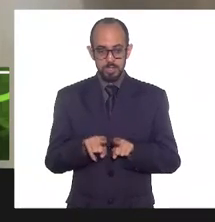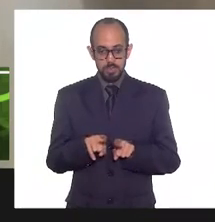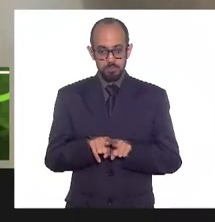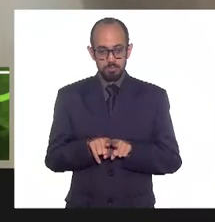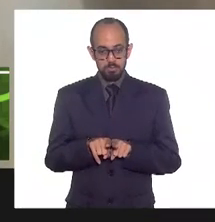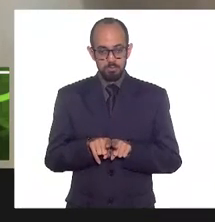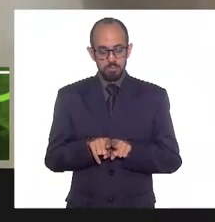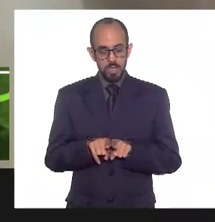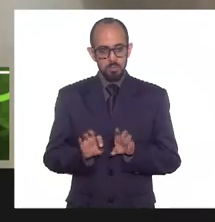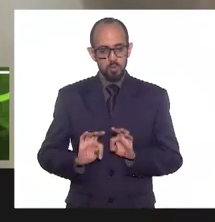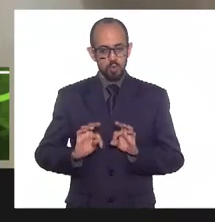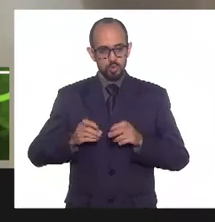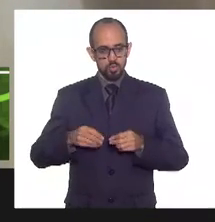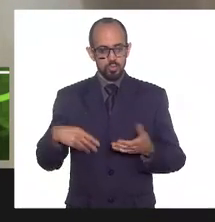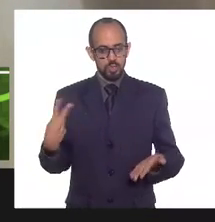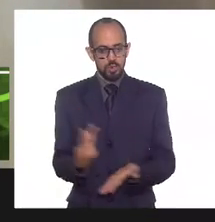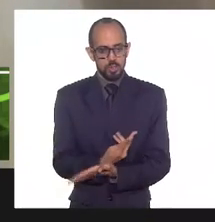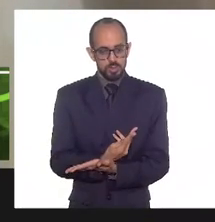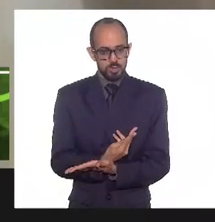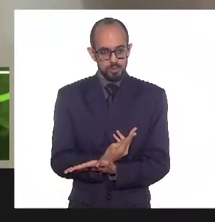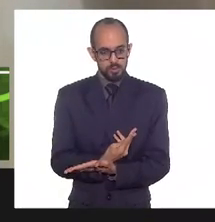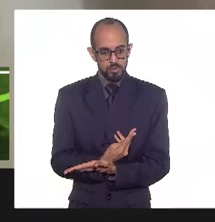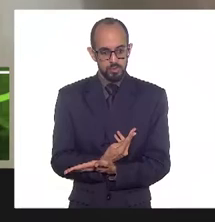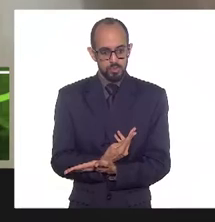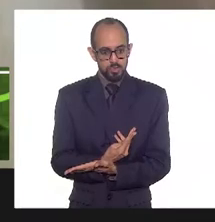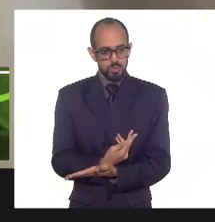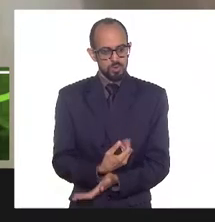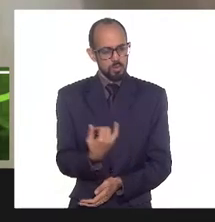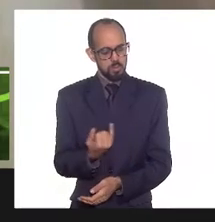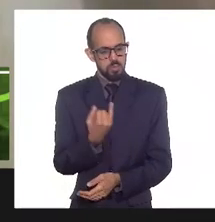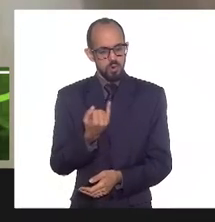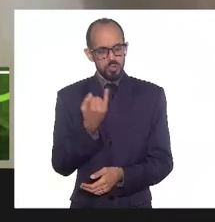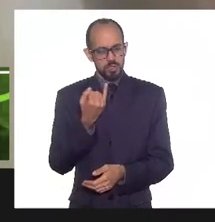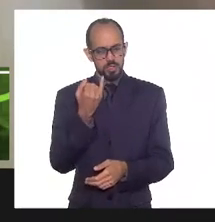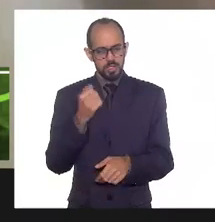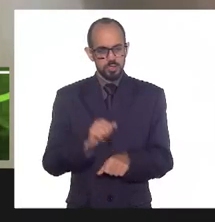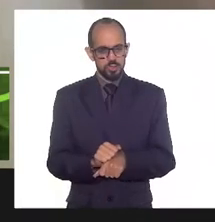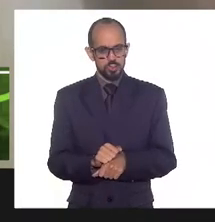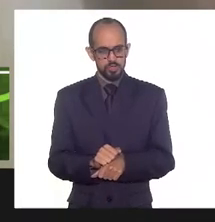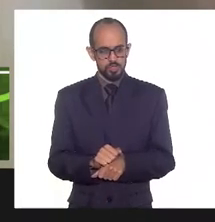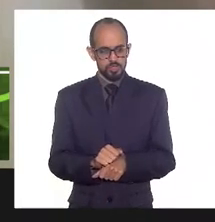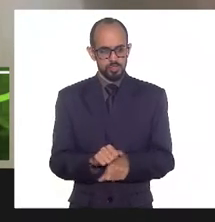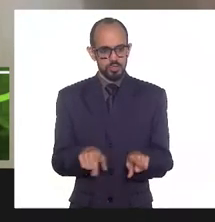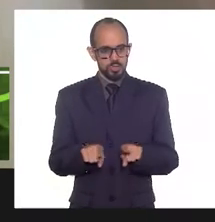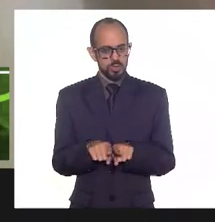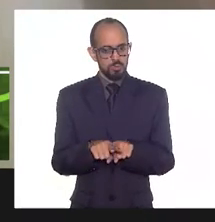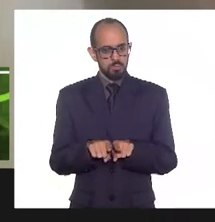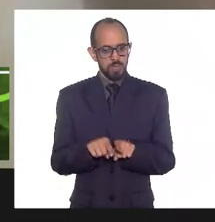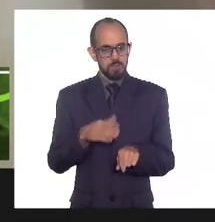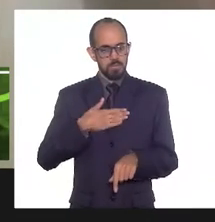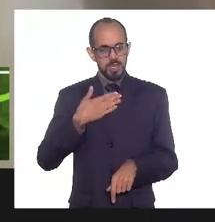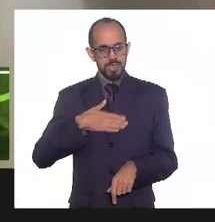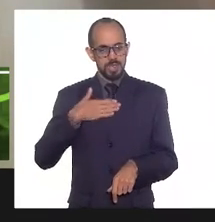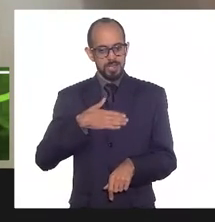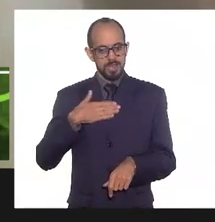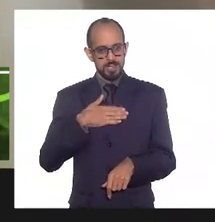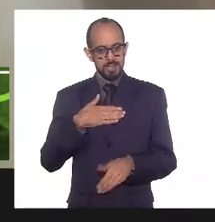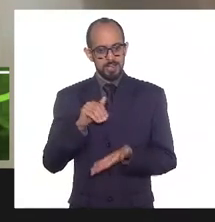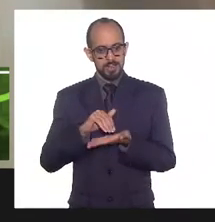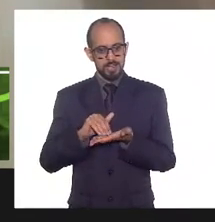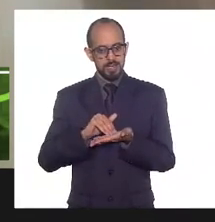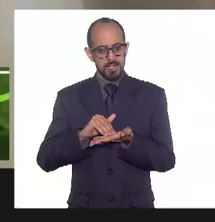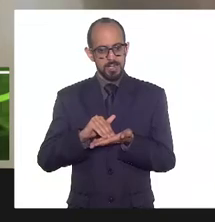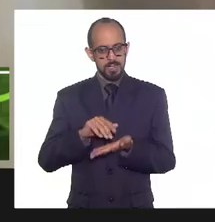ela tem atuado isso é muito importante saúdo aqui a minha querida amada secretária de Estado de